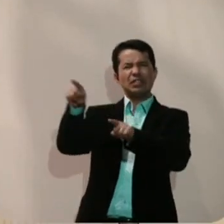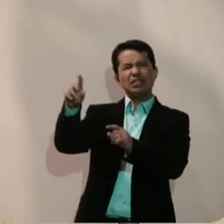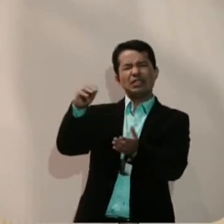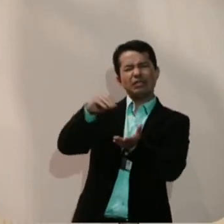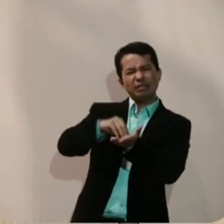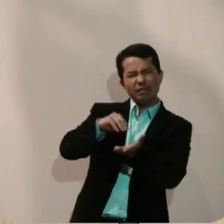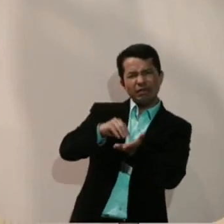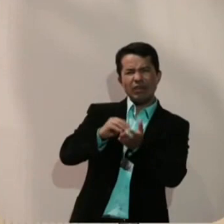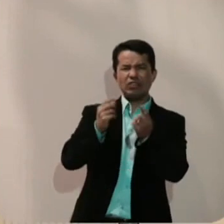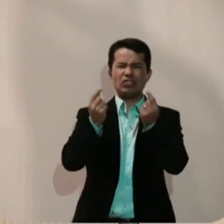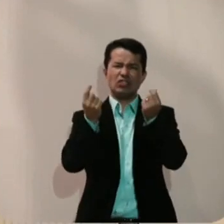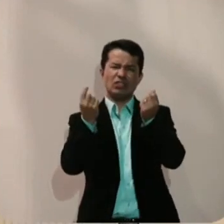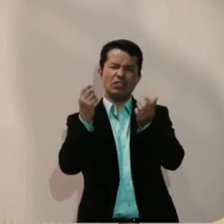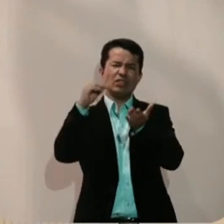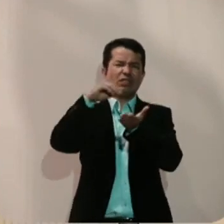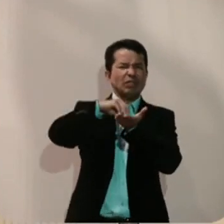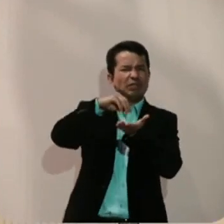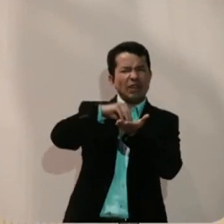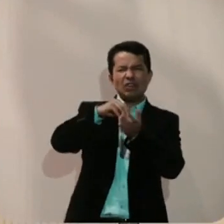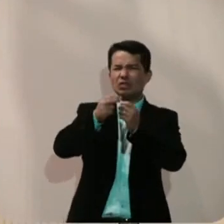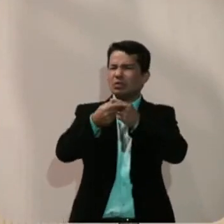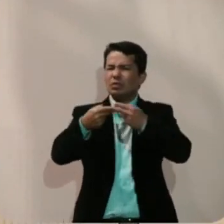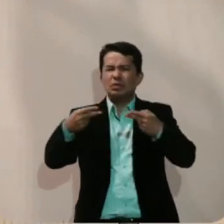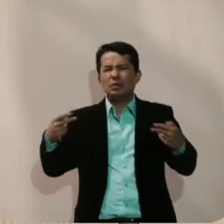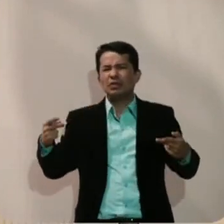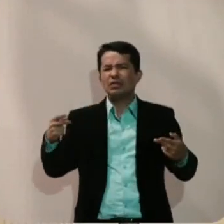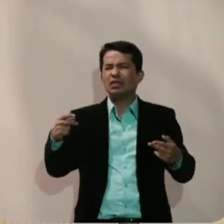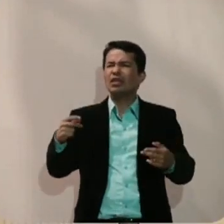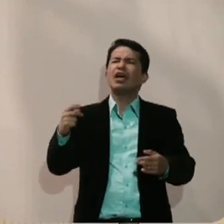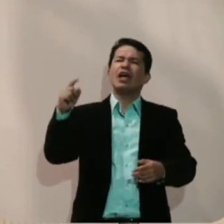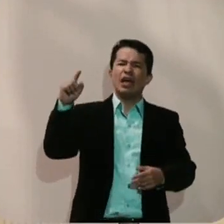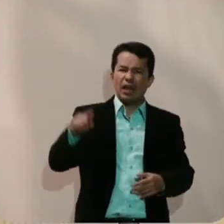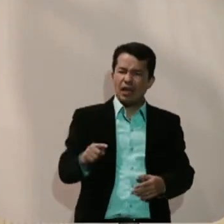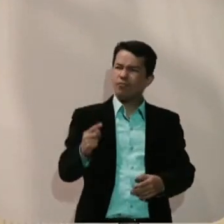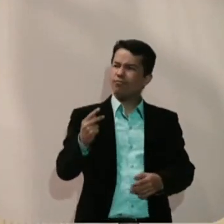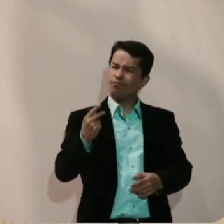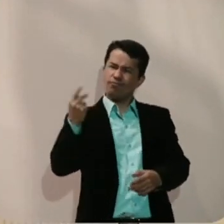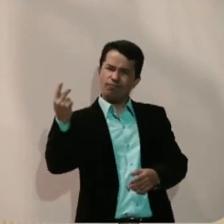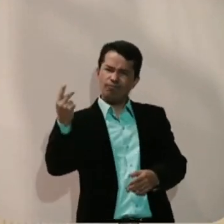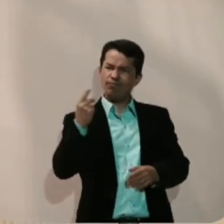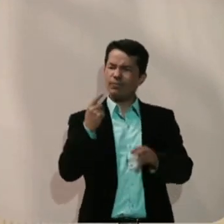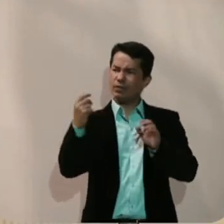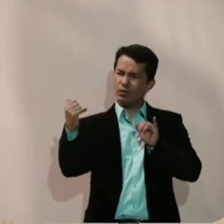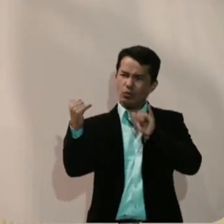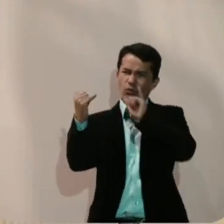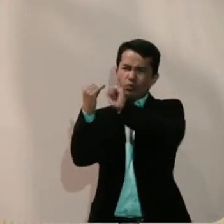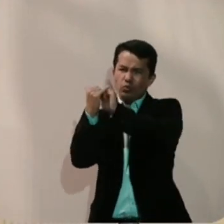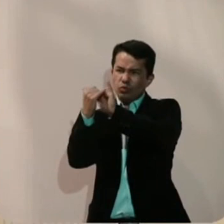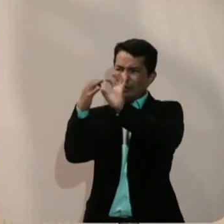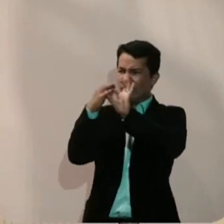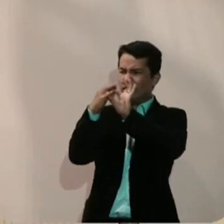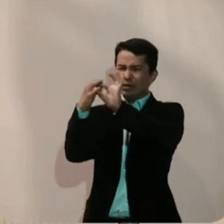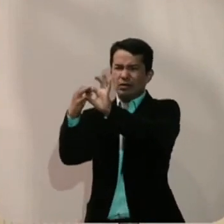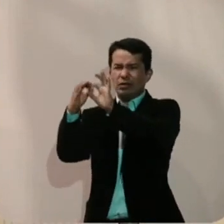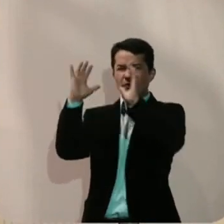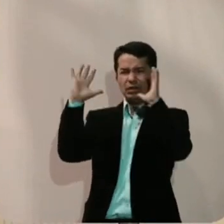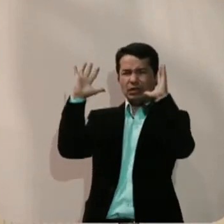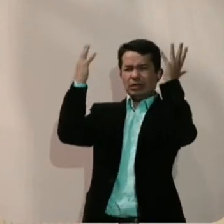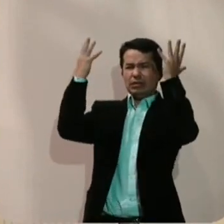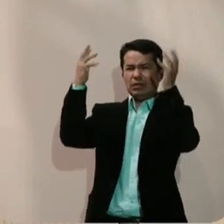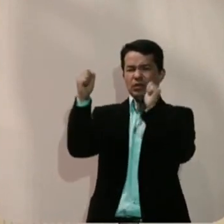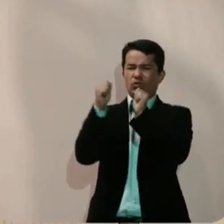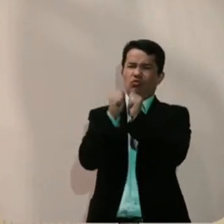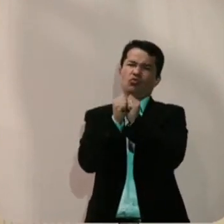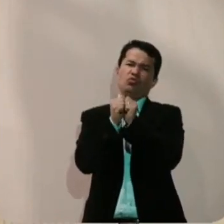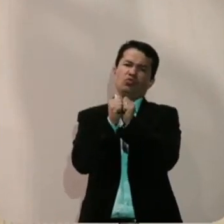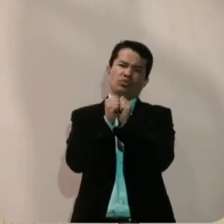houve restauração, comunhão e bênção. A gente pôde estar juntos, celebrar e assim por diante.